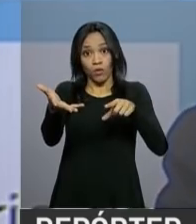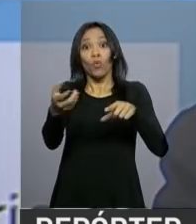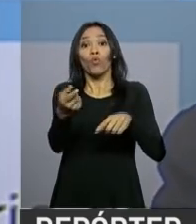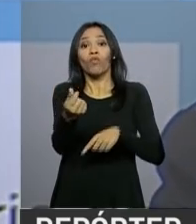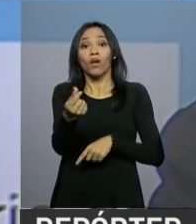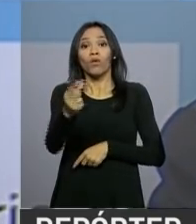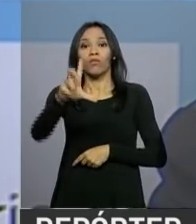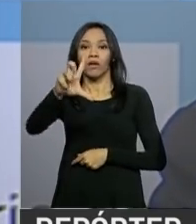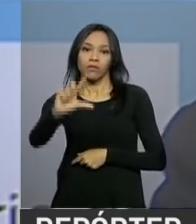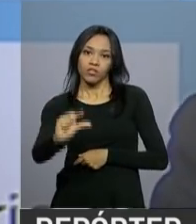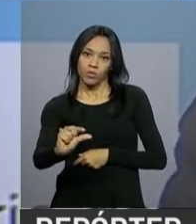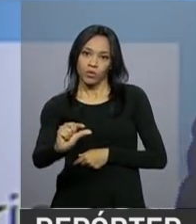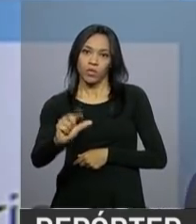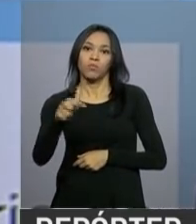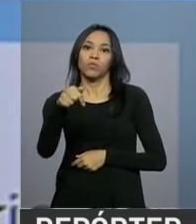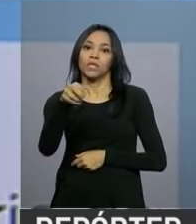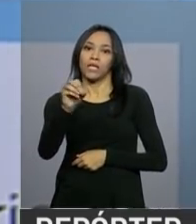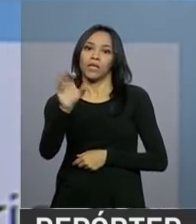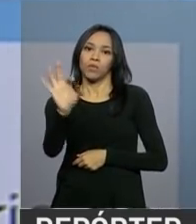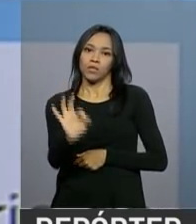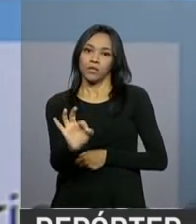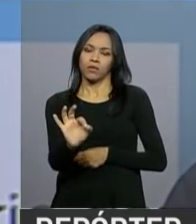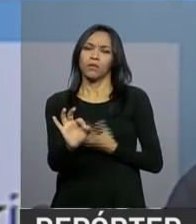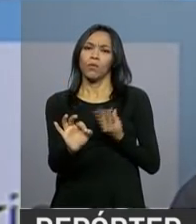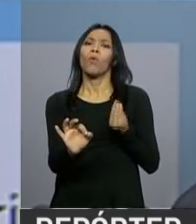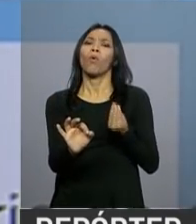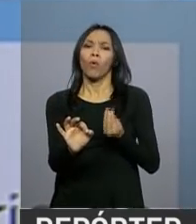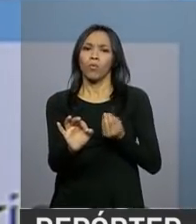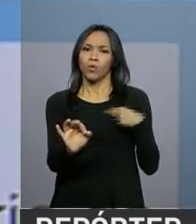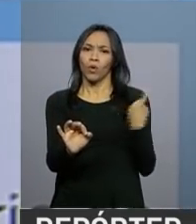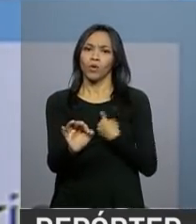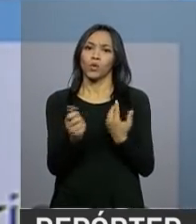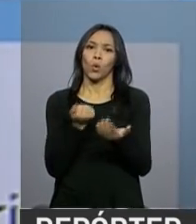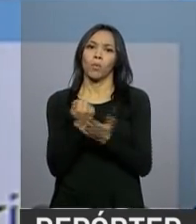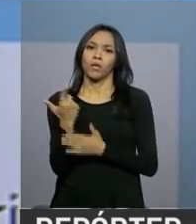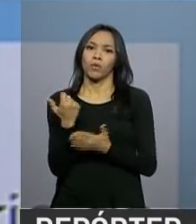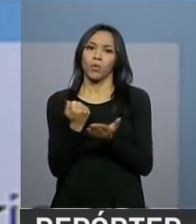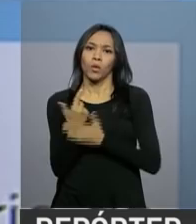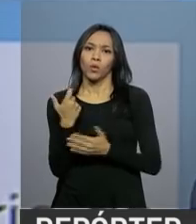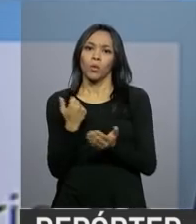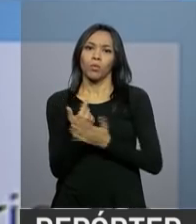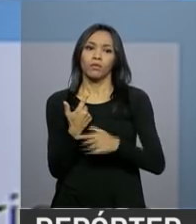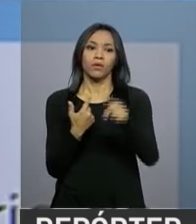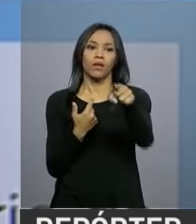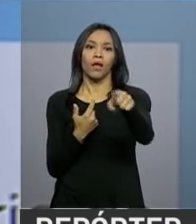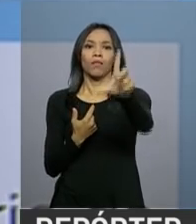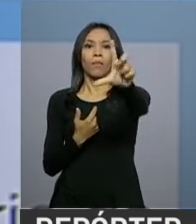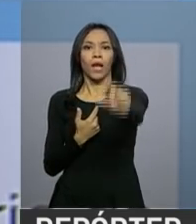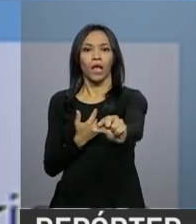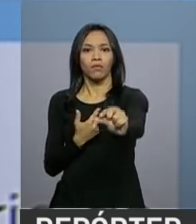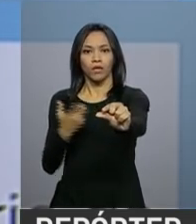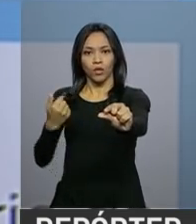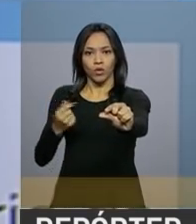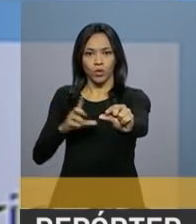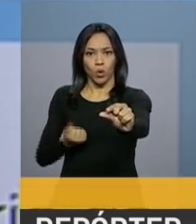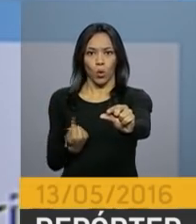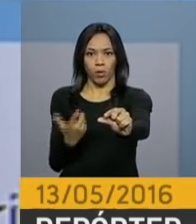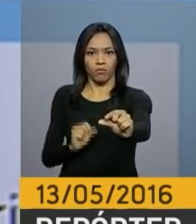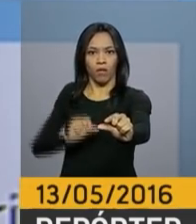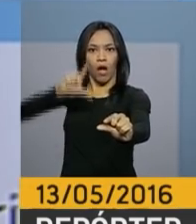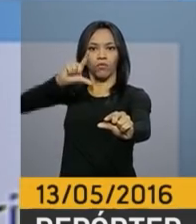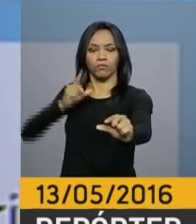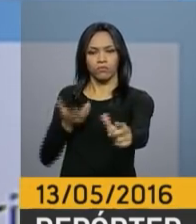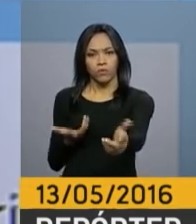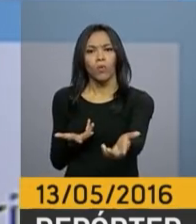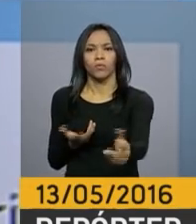70% e como é que nós vamos continuar comprando o produto a um preço que o mercado tá oferecendo mais barato né então